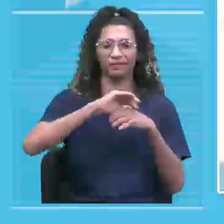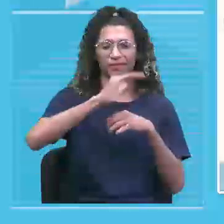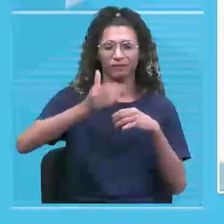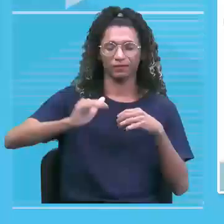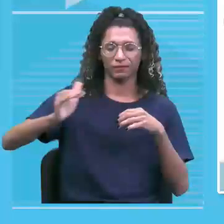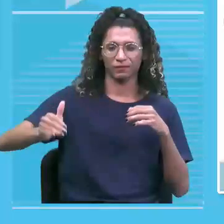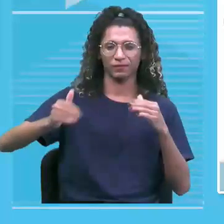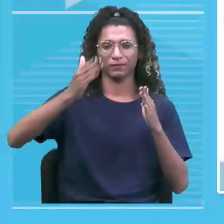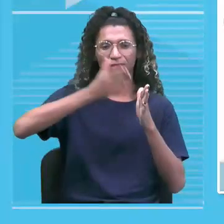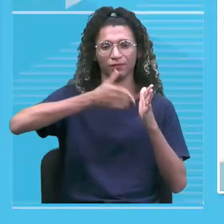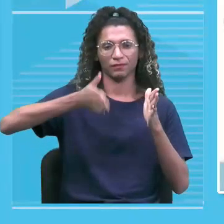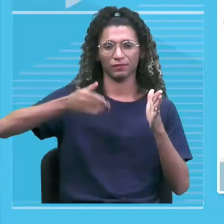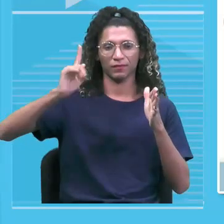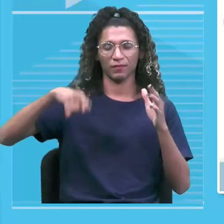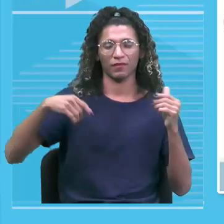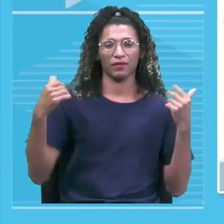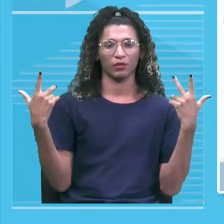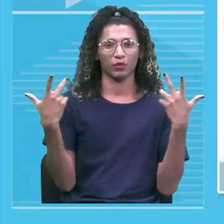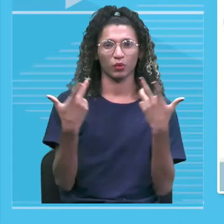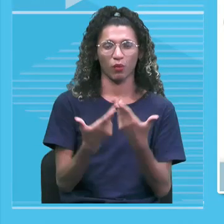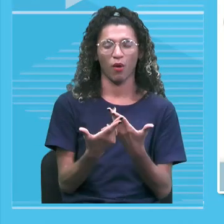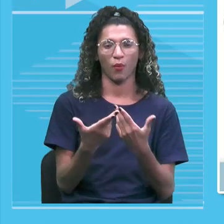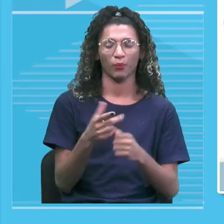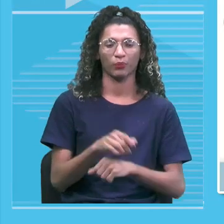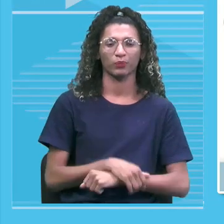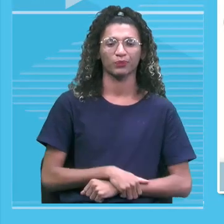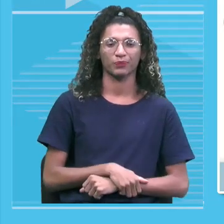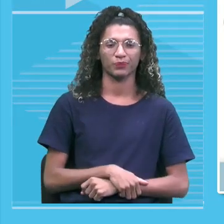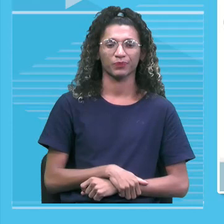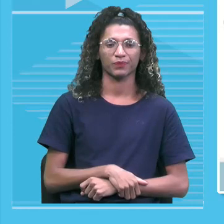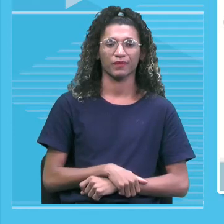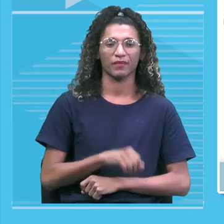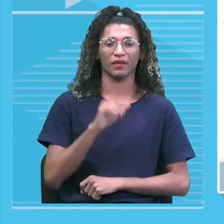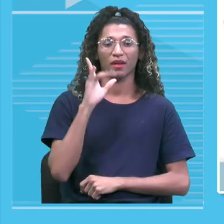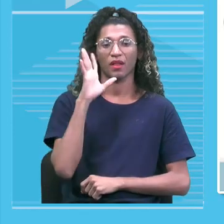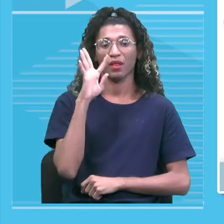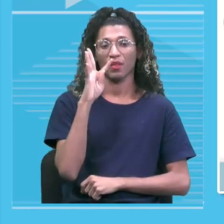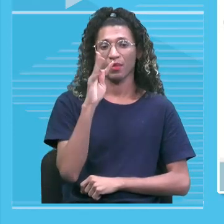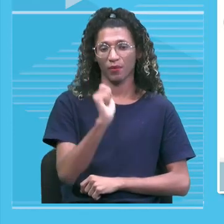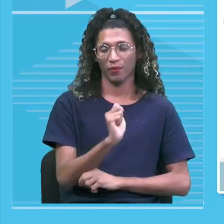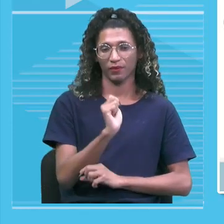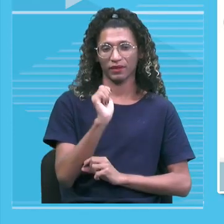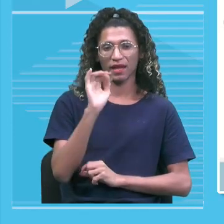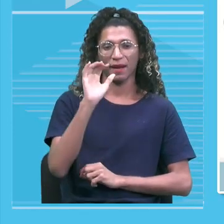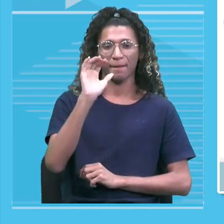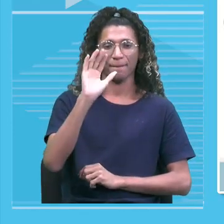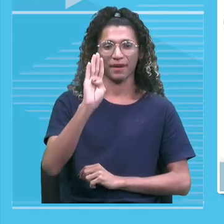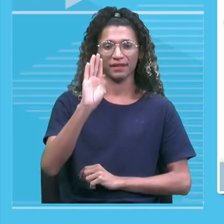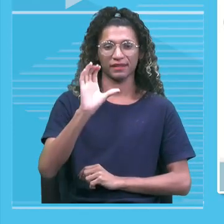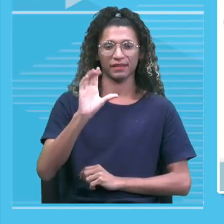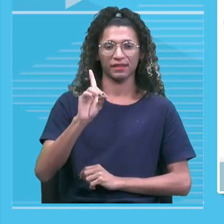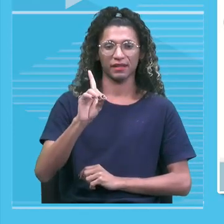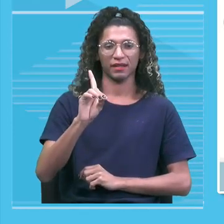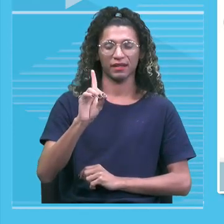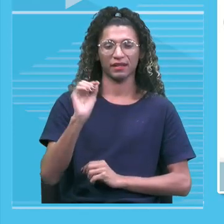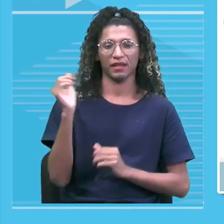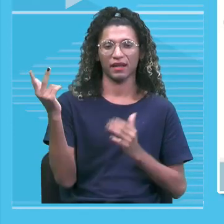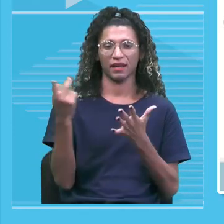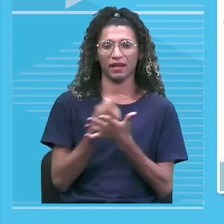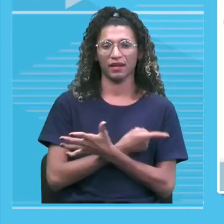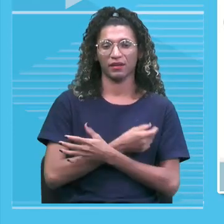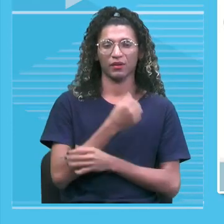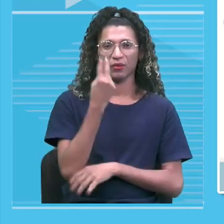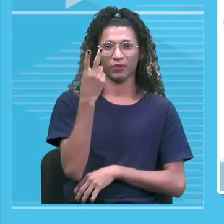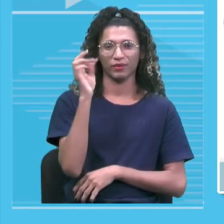diretamente proporcional tá bom todas as outras estão erradas e eu vou te dar só